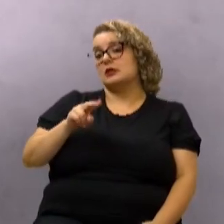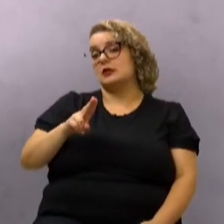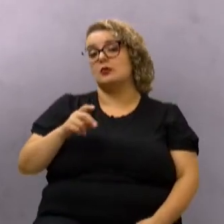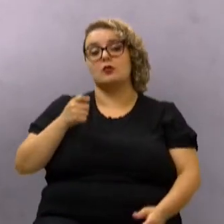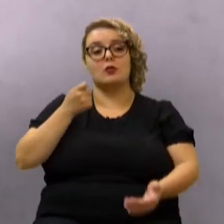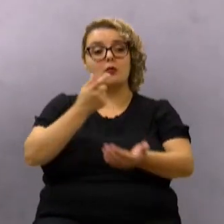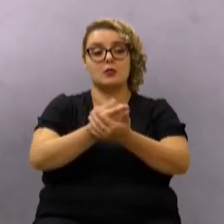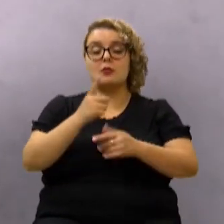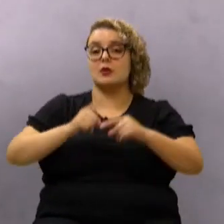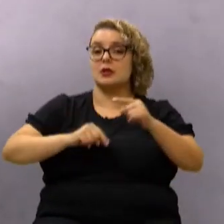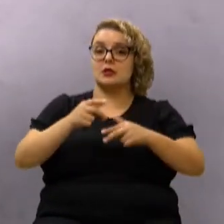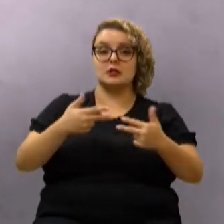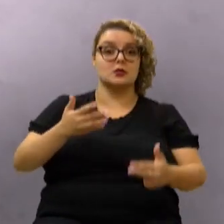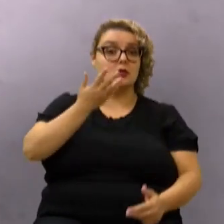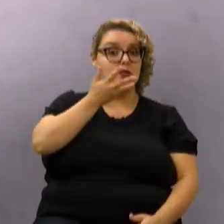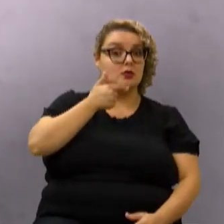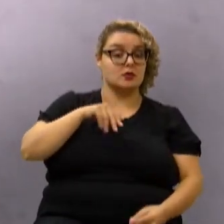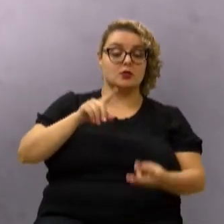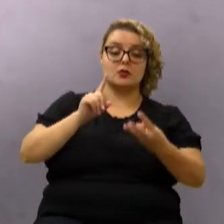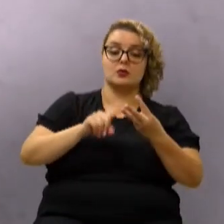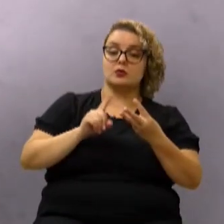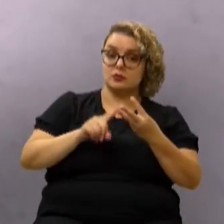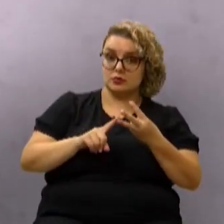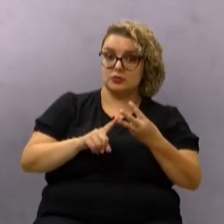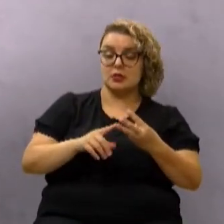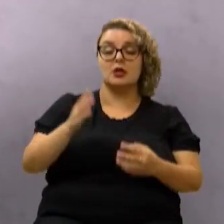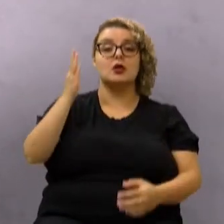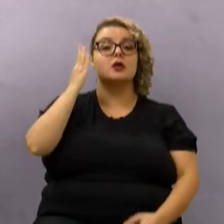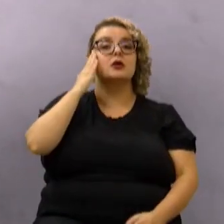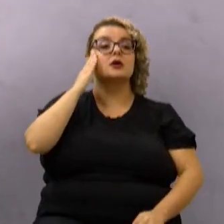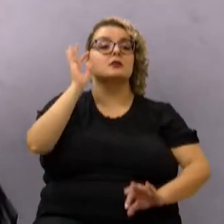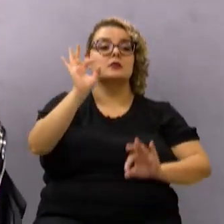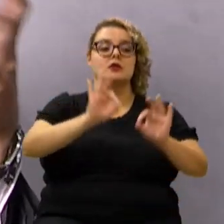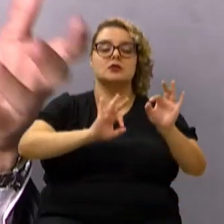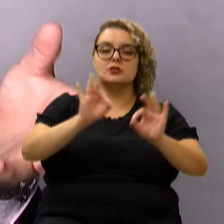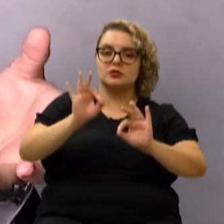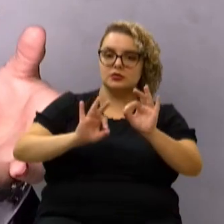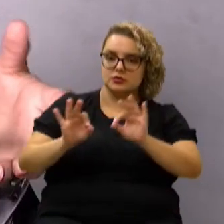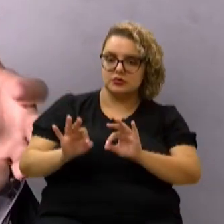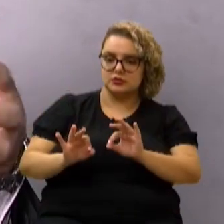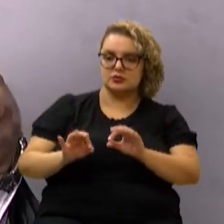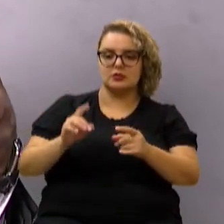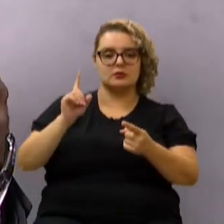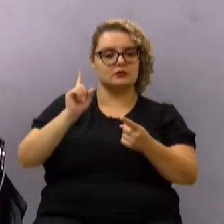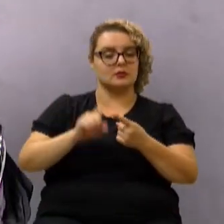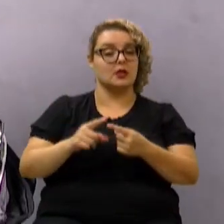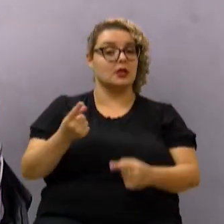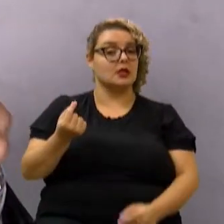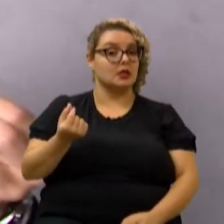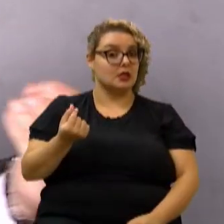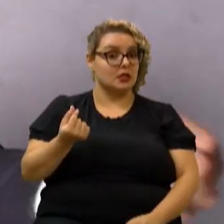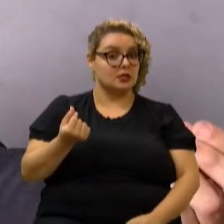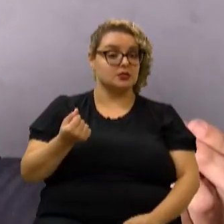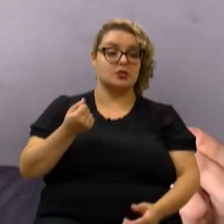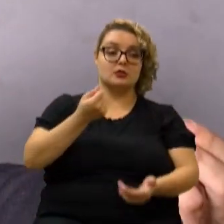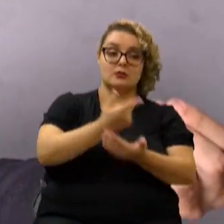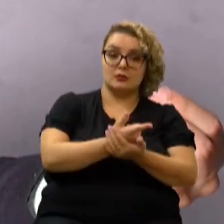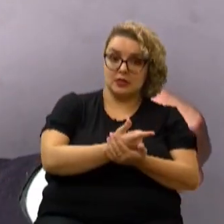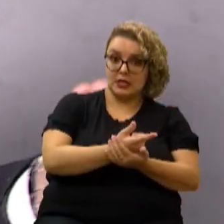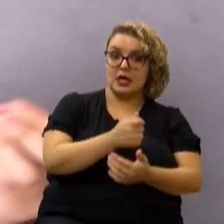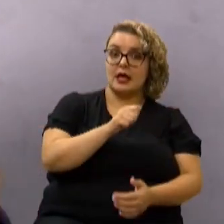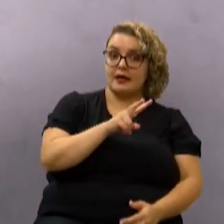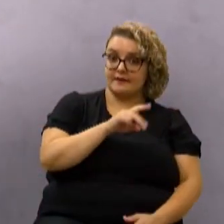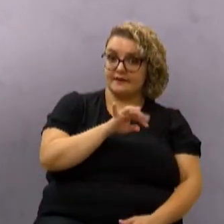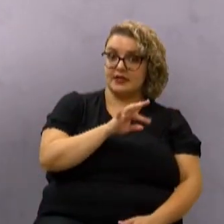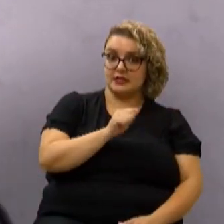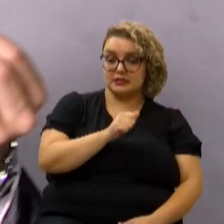IPTU, comprar o material das crianças. E terceiro de tudo, saiba se organizar. Seja tendo dinheiro para comprar